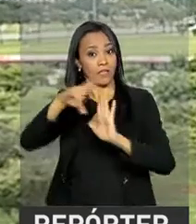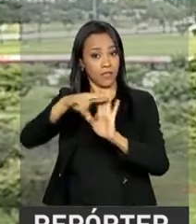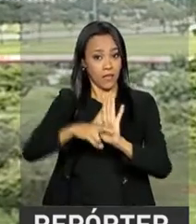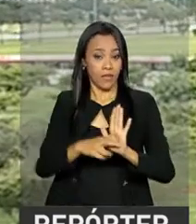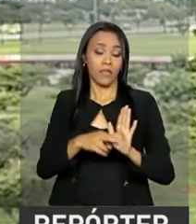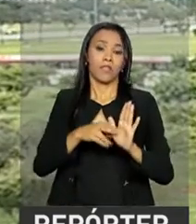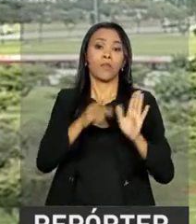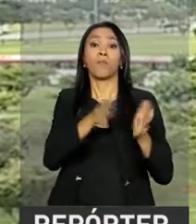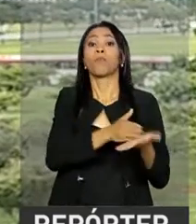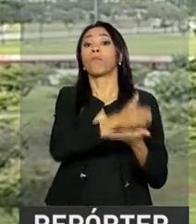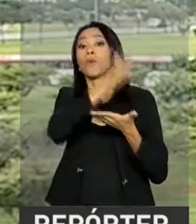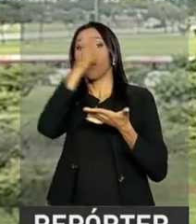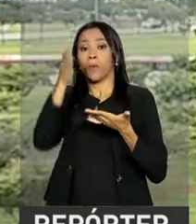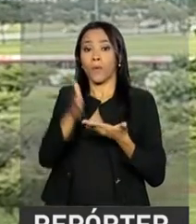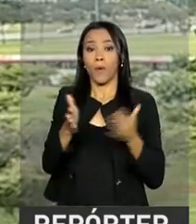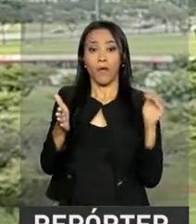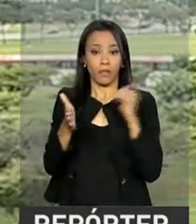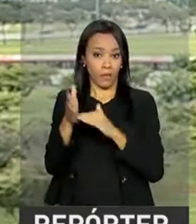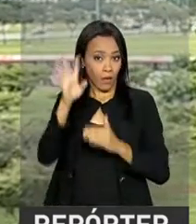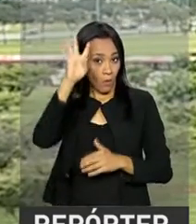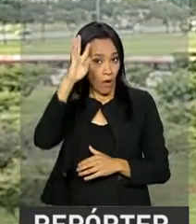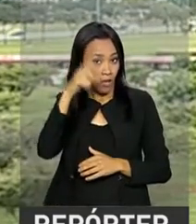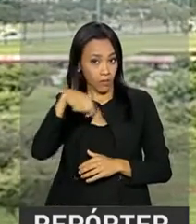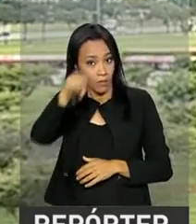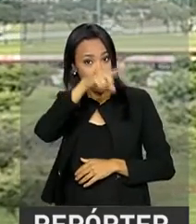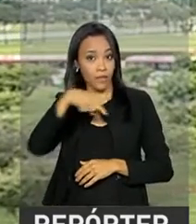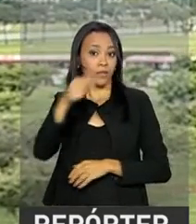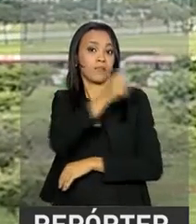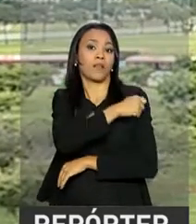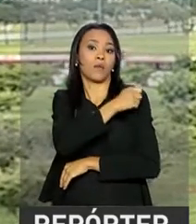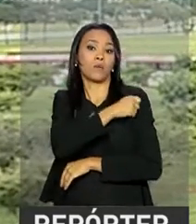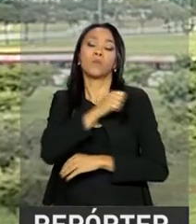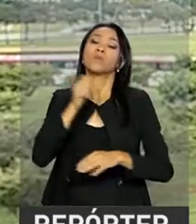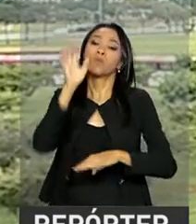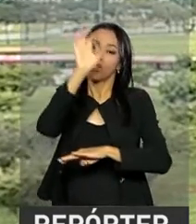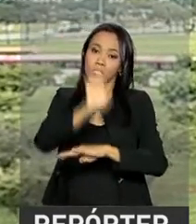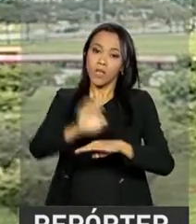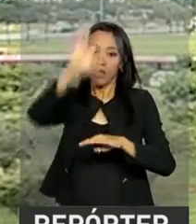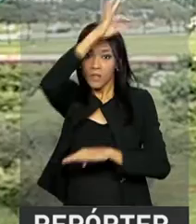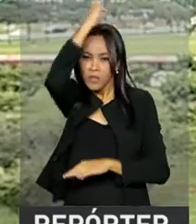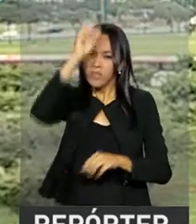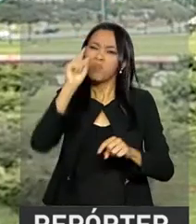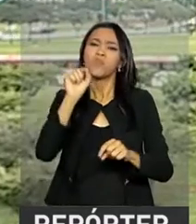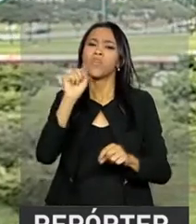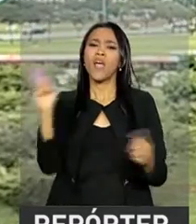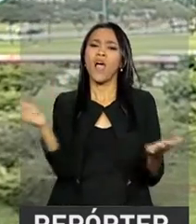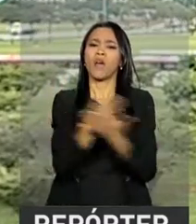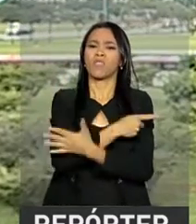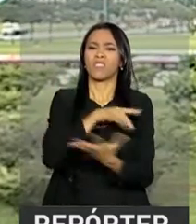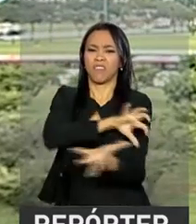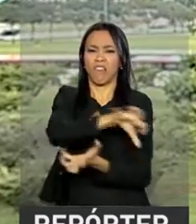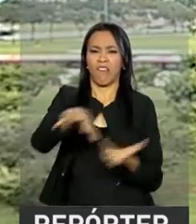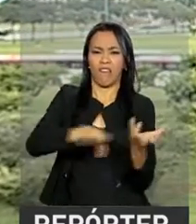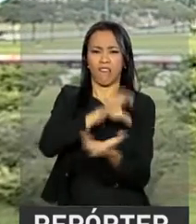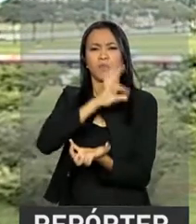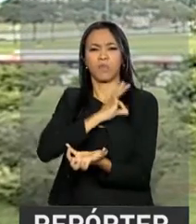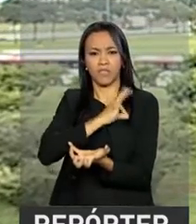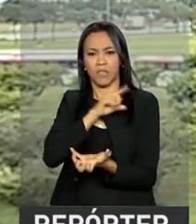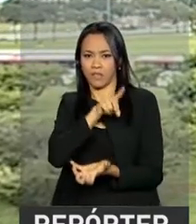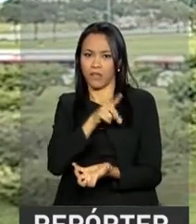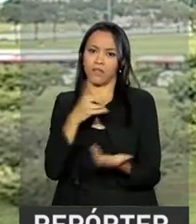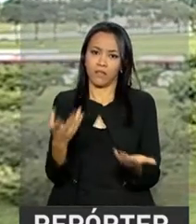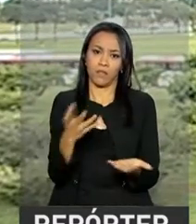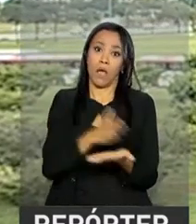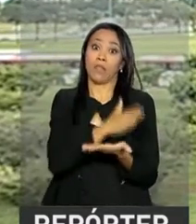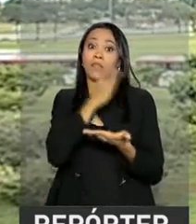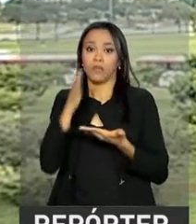quarta feira o prazo para esses estudantes para que eles não sejam prejudicados por causa da situação da segurança pública no estado a lista dos